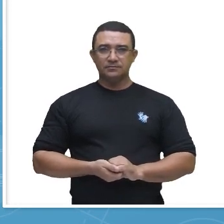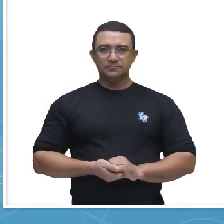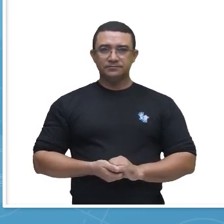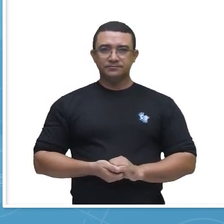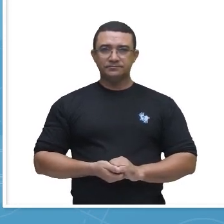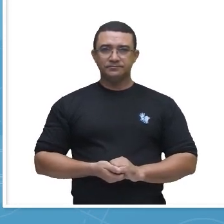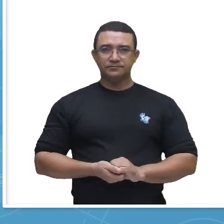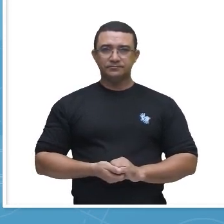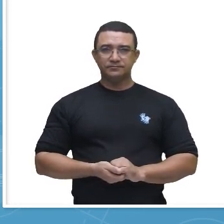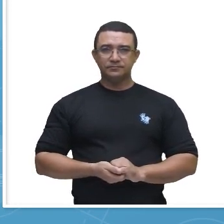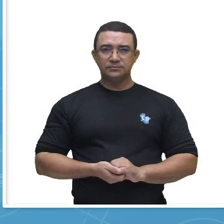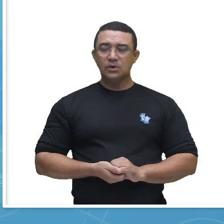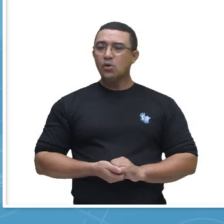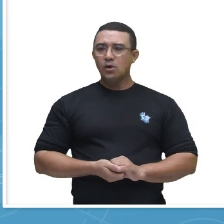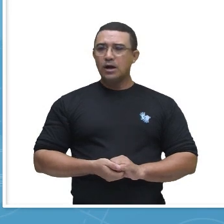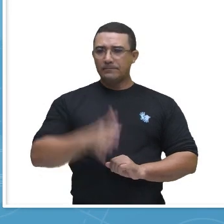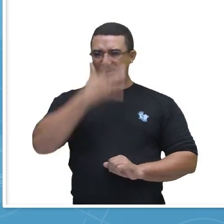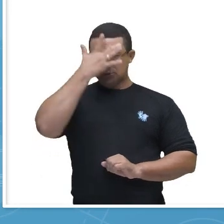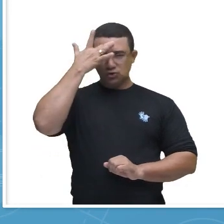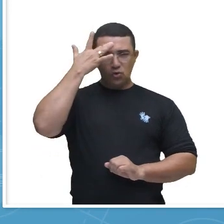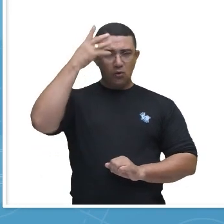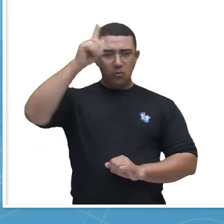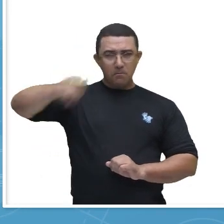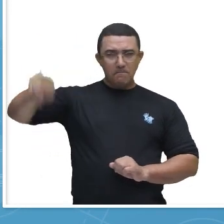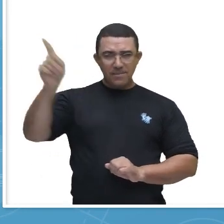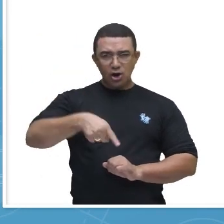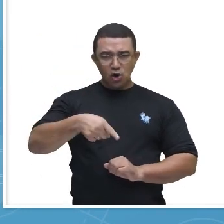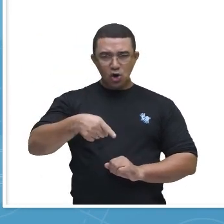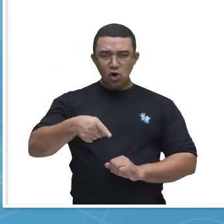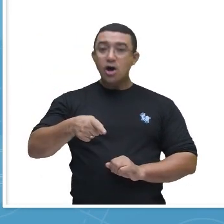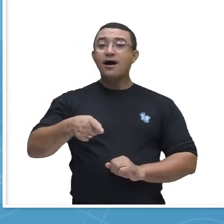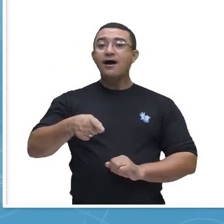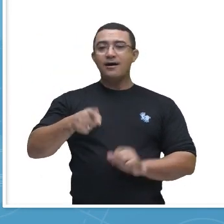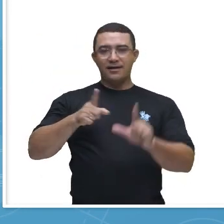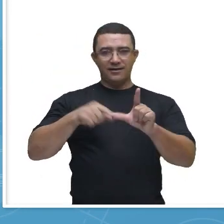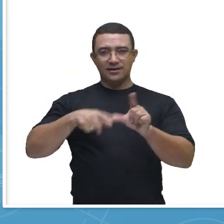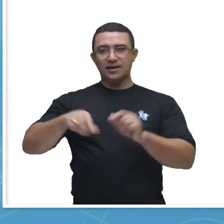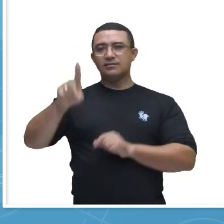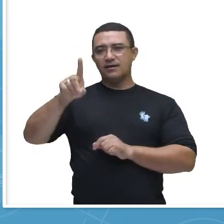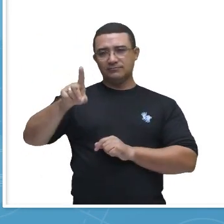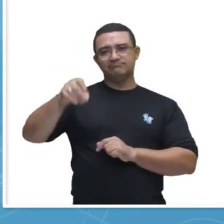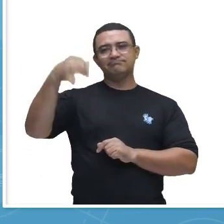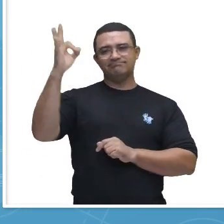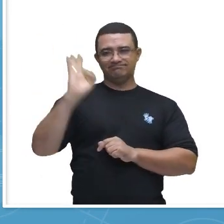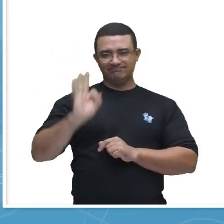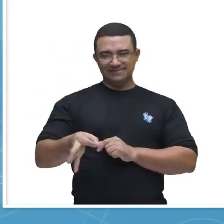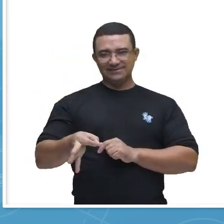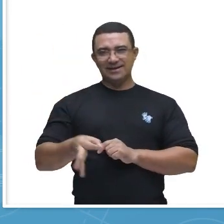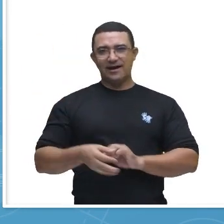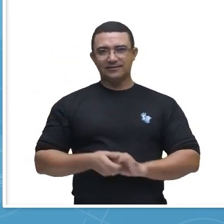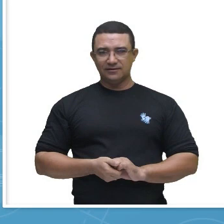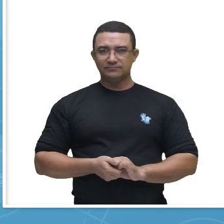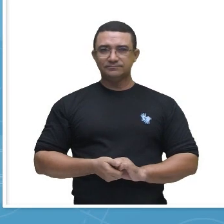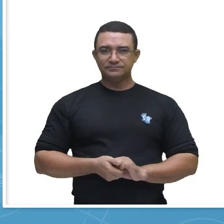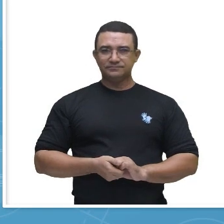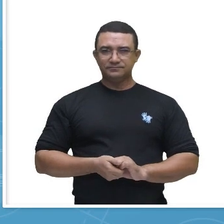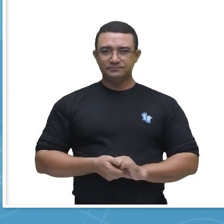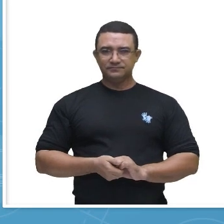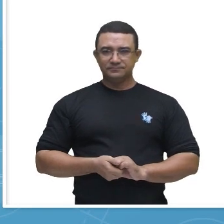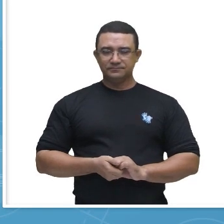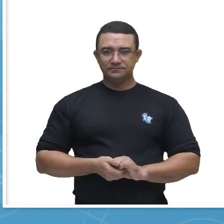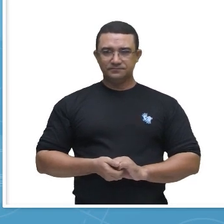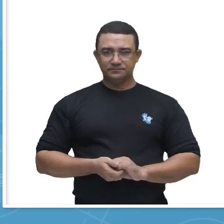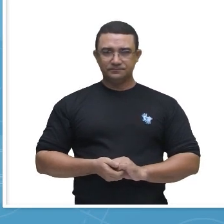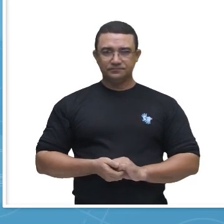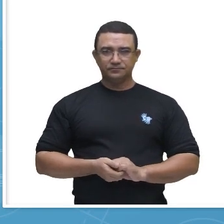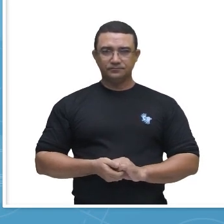só, acertou quem marcou a letra D, tá? Letra D, zona intertropical e zona temperada